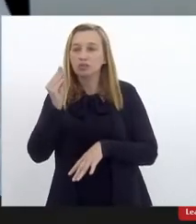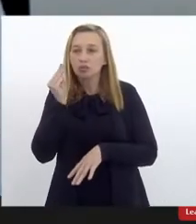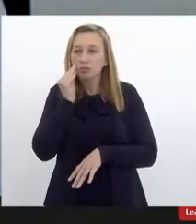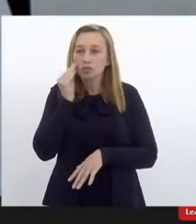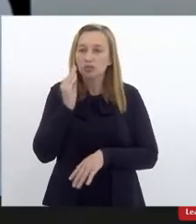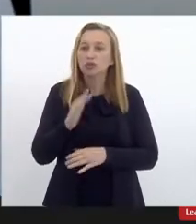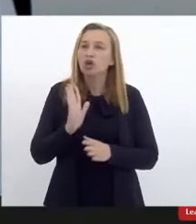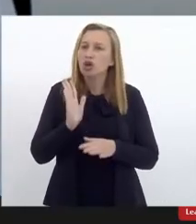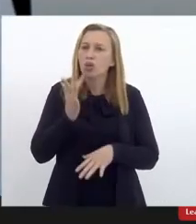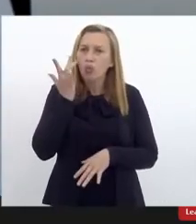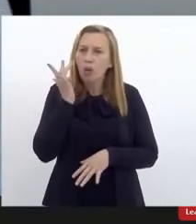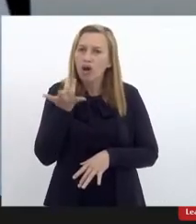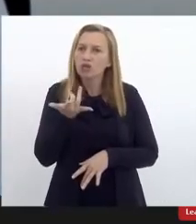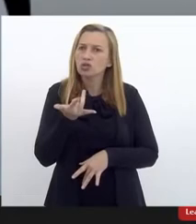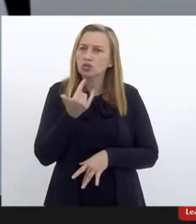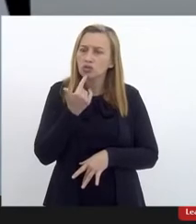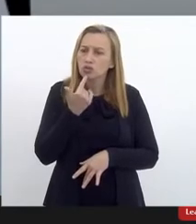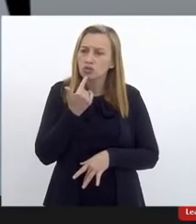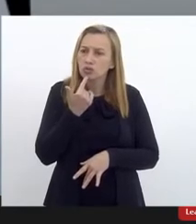oportunidade.